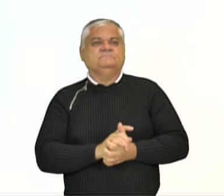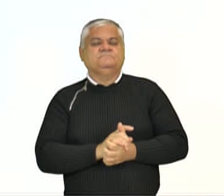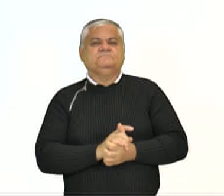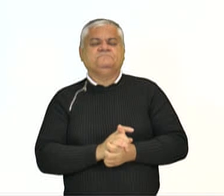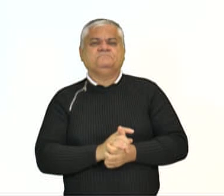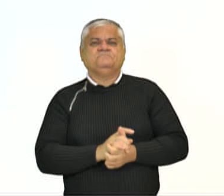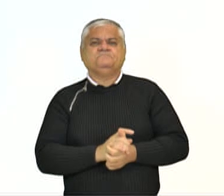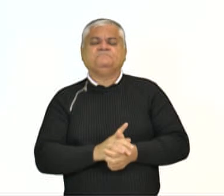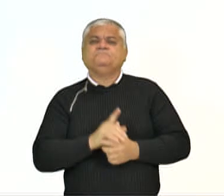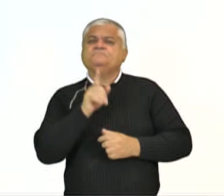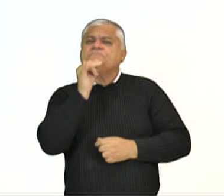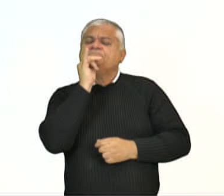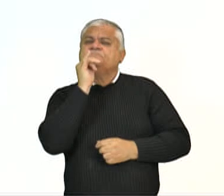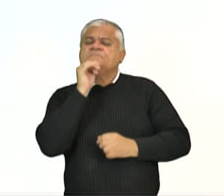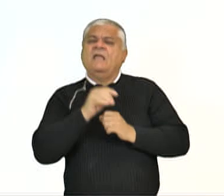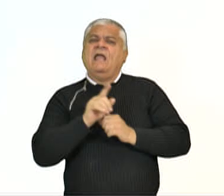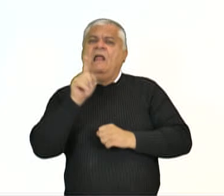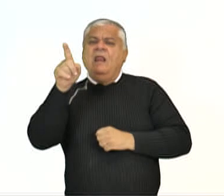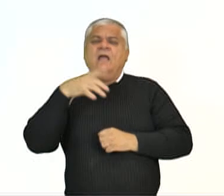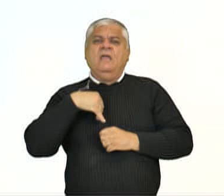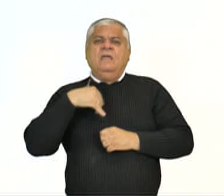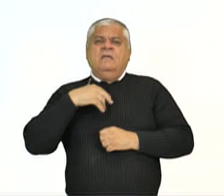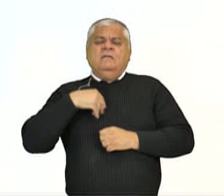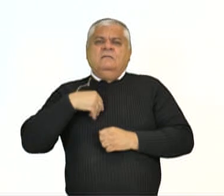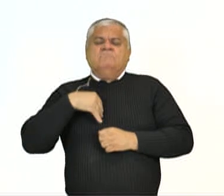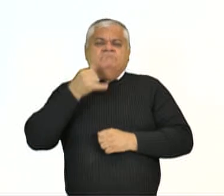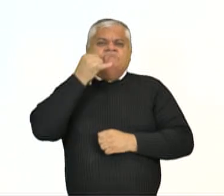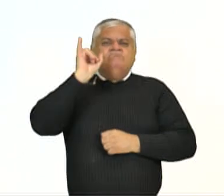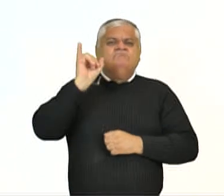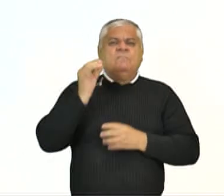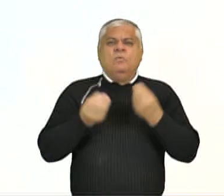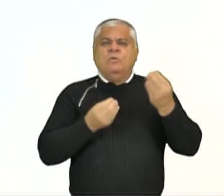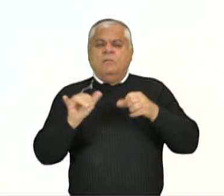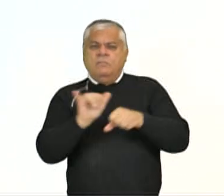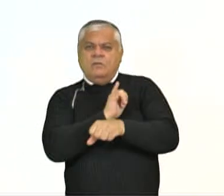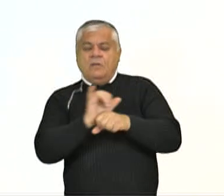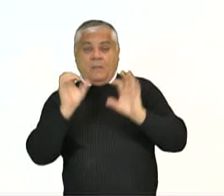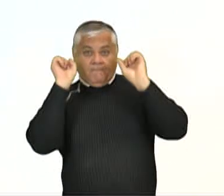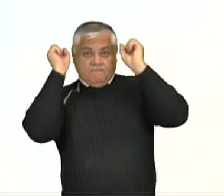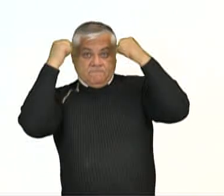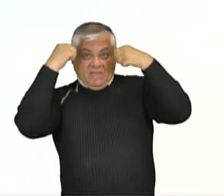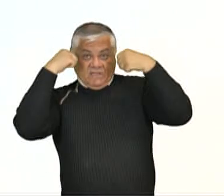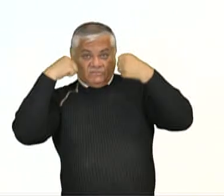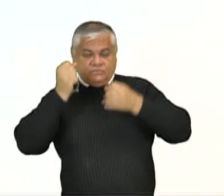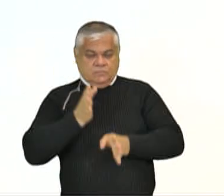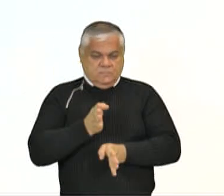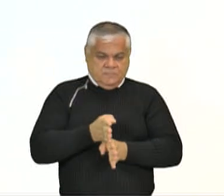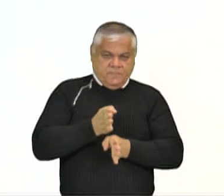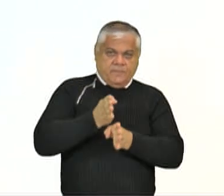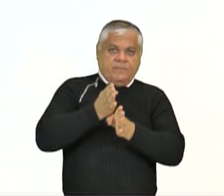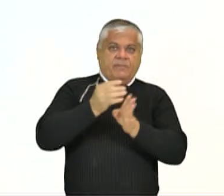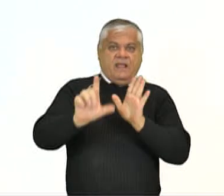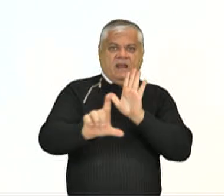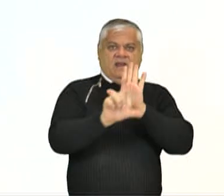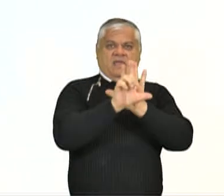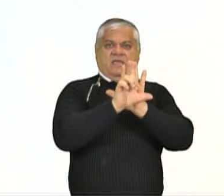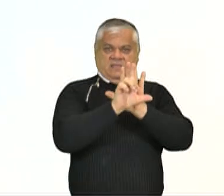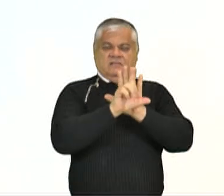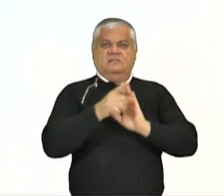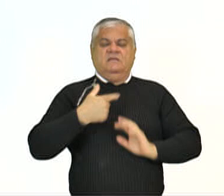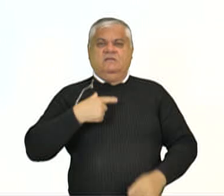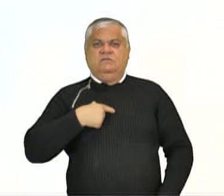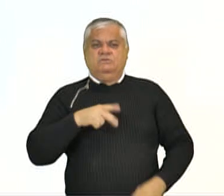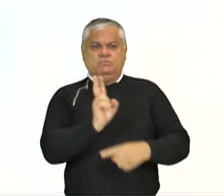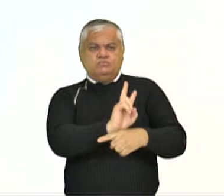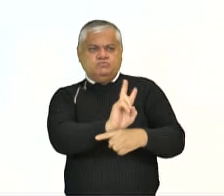Vocês sabiam que para evitar a entrada ilegal pelo México, foram criadas leis rígidas, vigilância policial